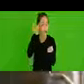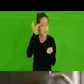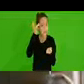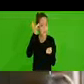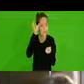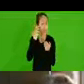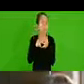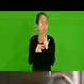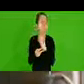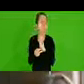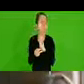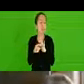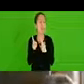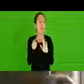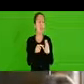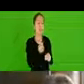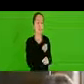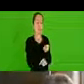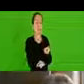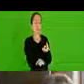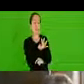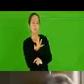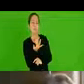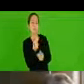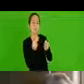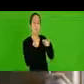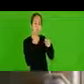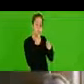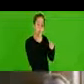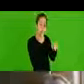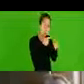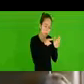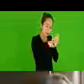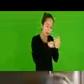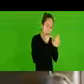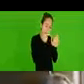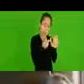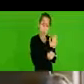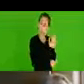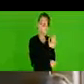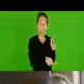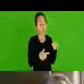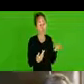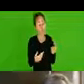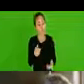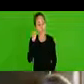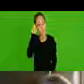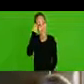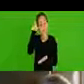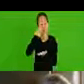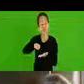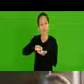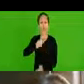ser problematizada, ser pesquisada, então é disso que a Marli André nos